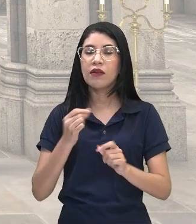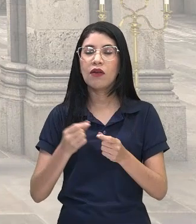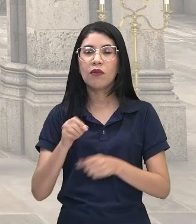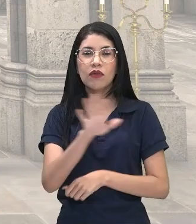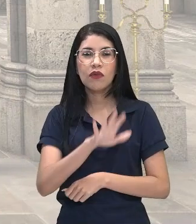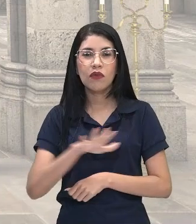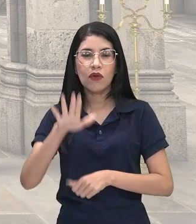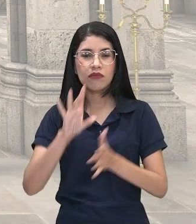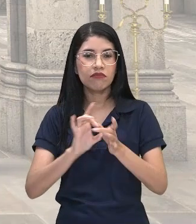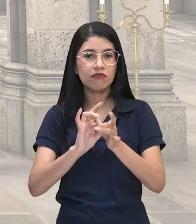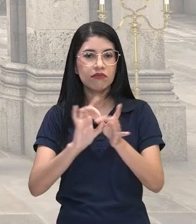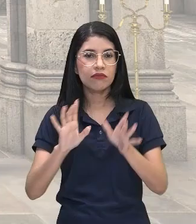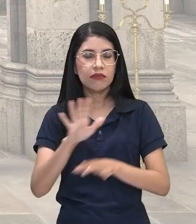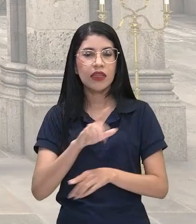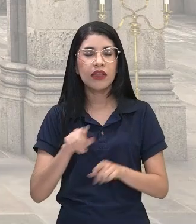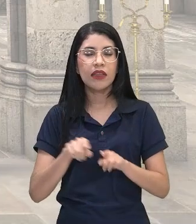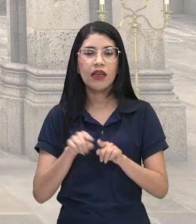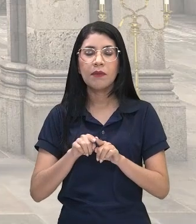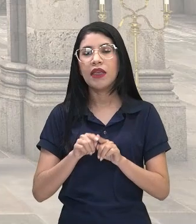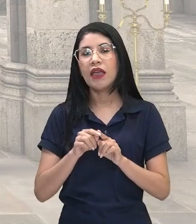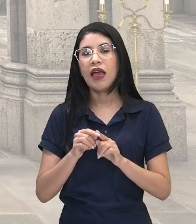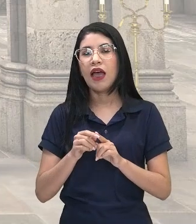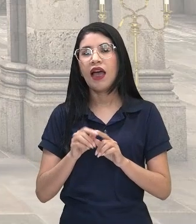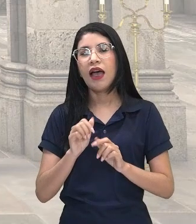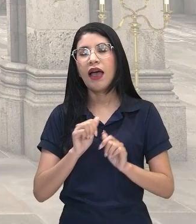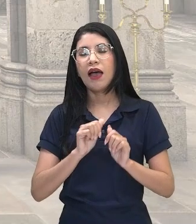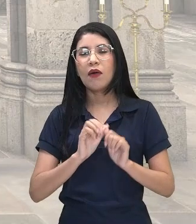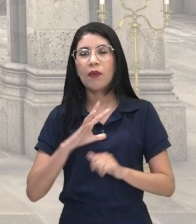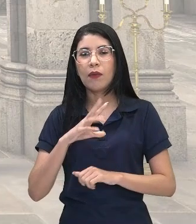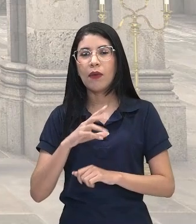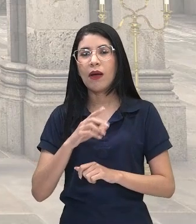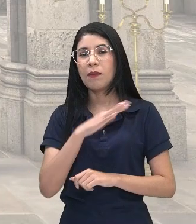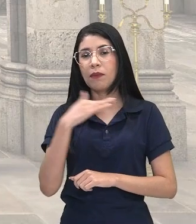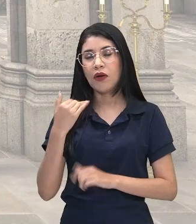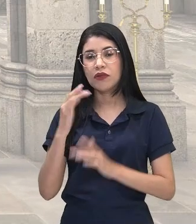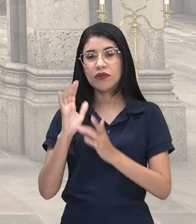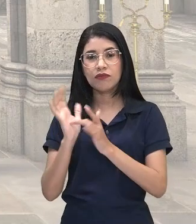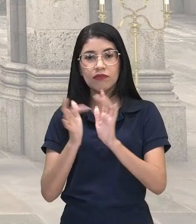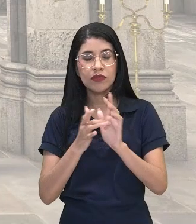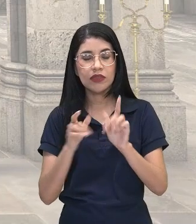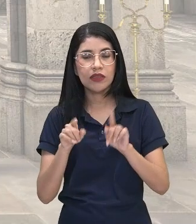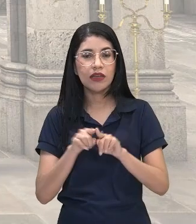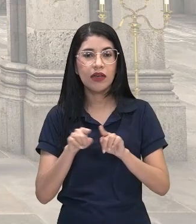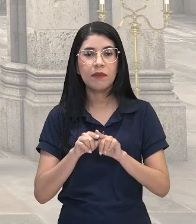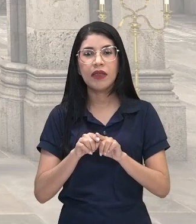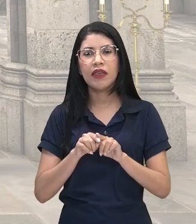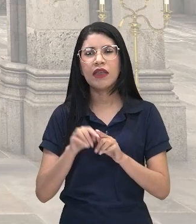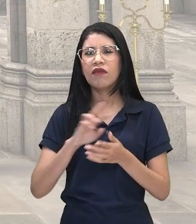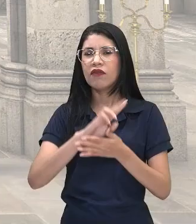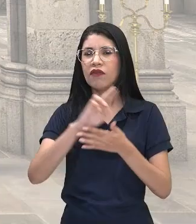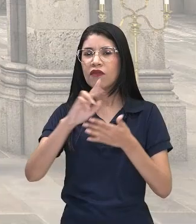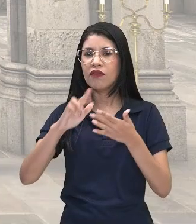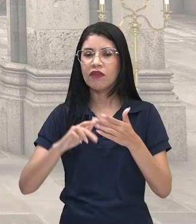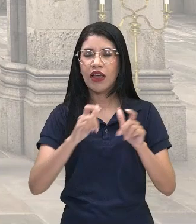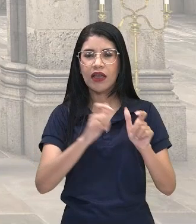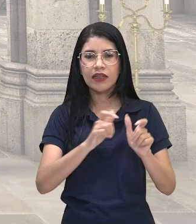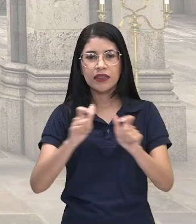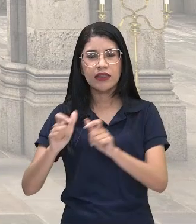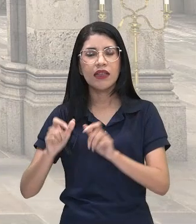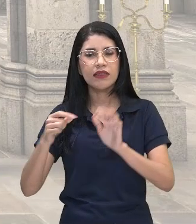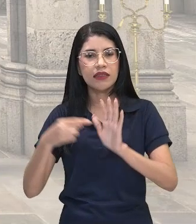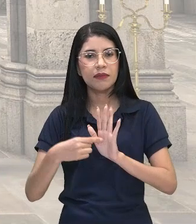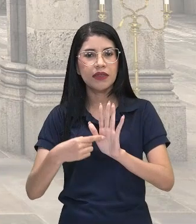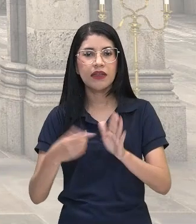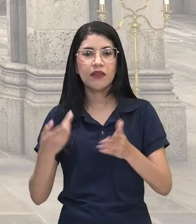no drama A Paixão de Cristo, como acontece em Nova Jerusalém, no estado de Pernambuco, e em Curitiba.